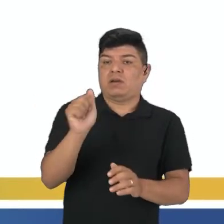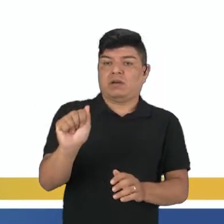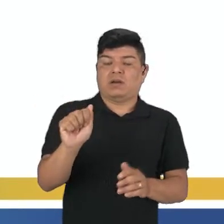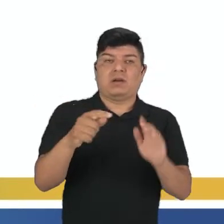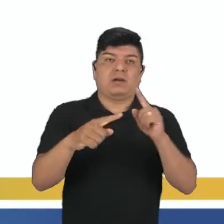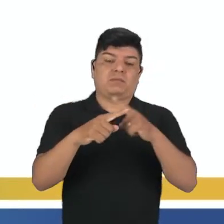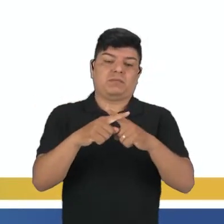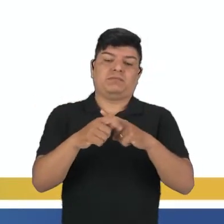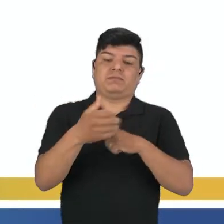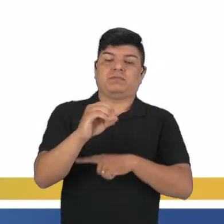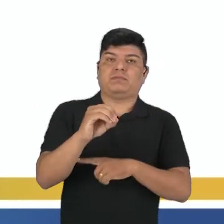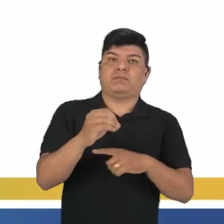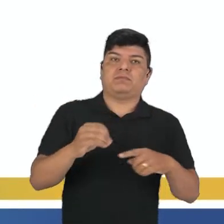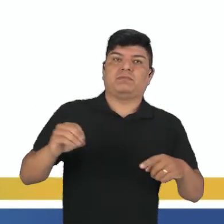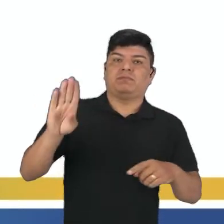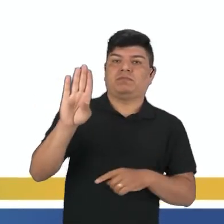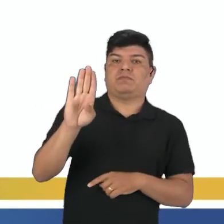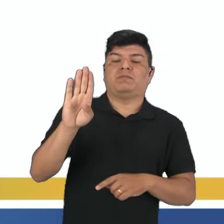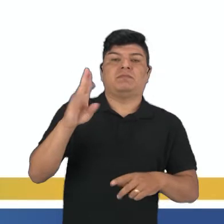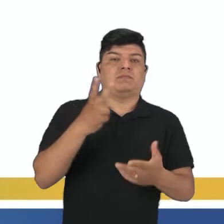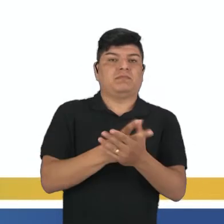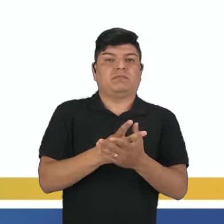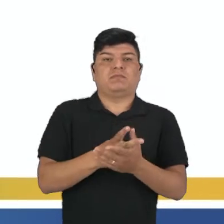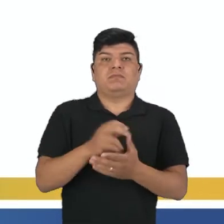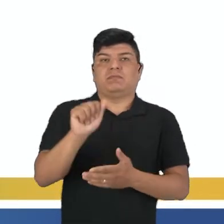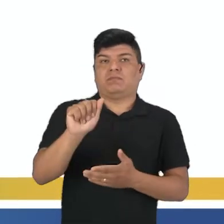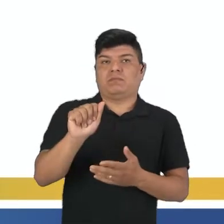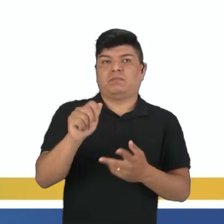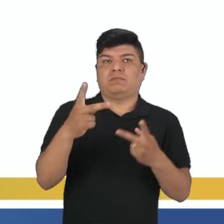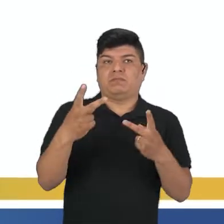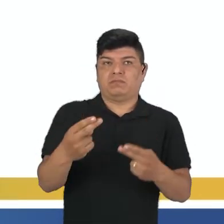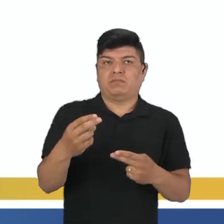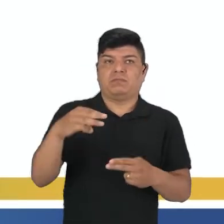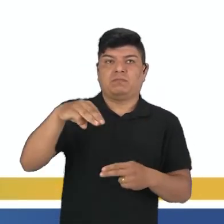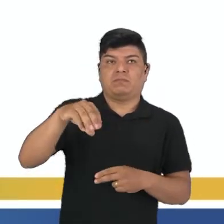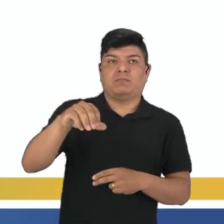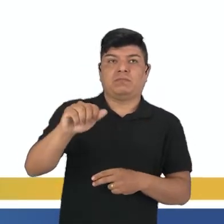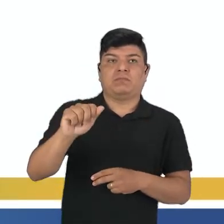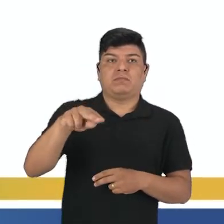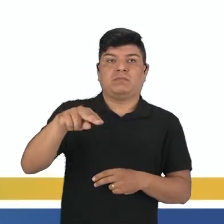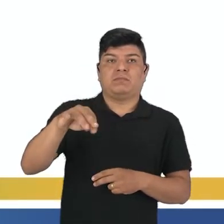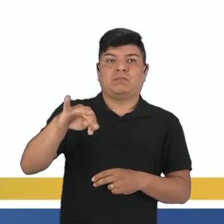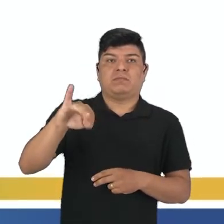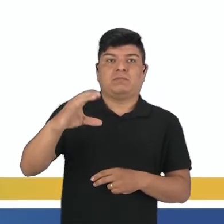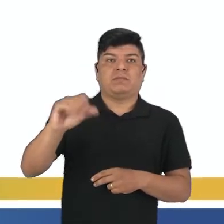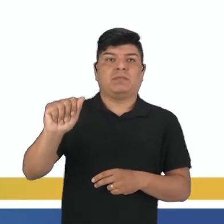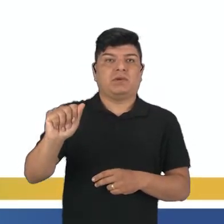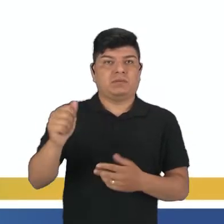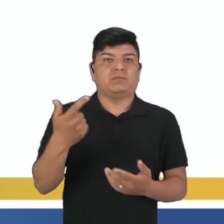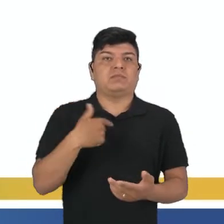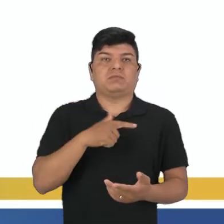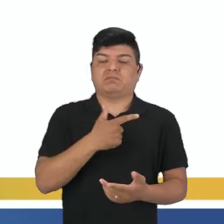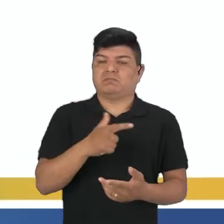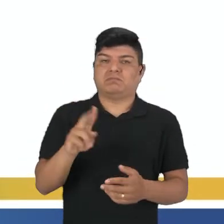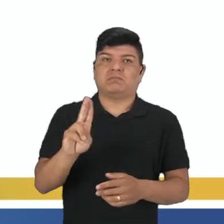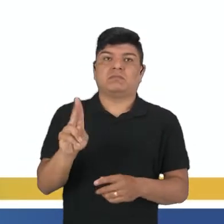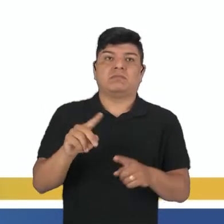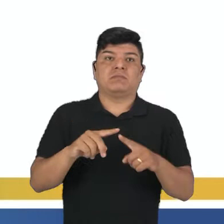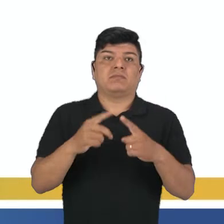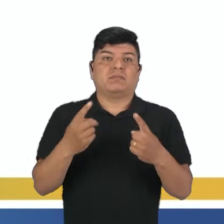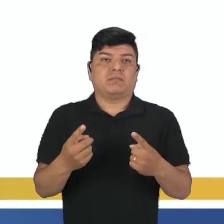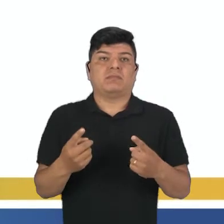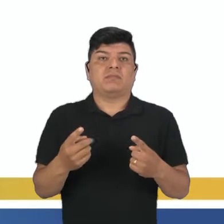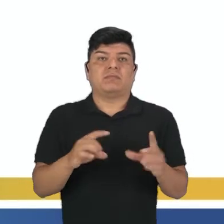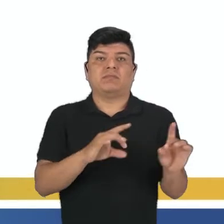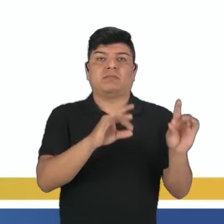A multiplicado por 10 elevado a B. O A nós vamos chamar de mantissa, talvez o seu livro nem adote essa nomenclatura, mas é